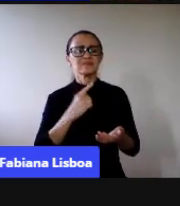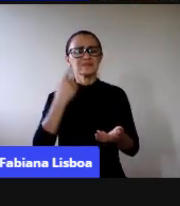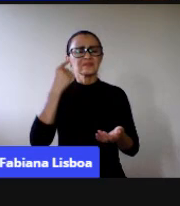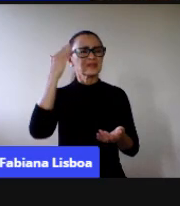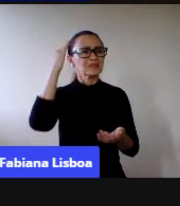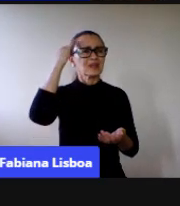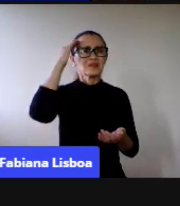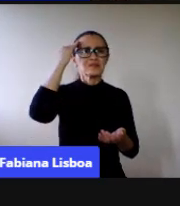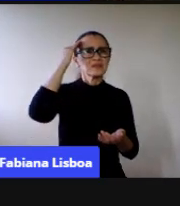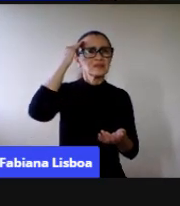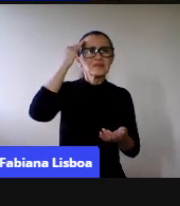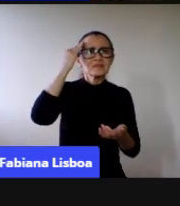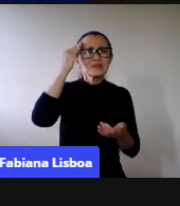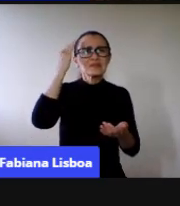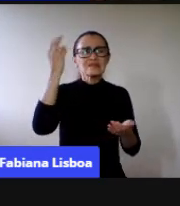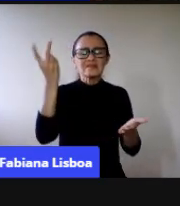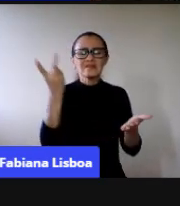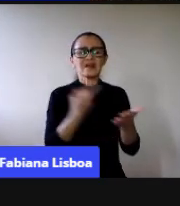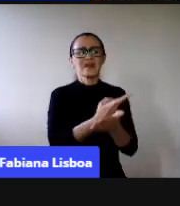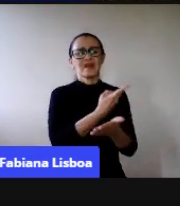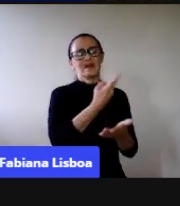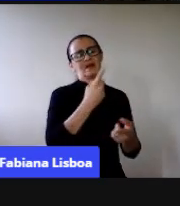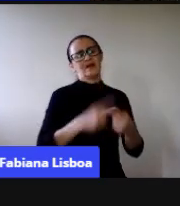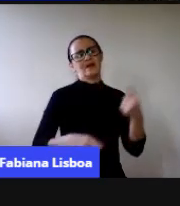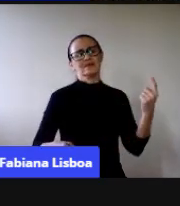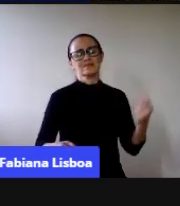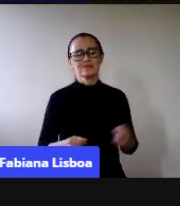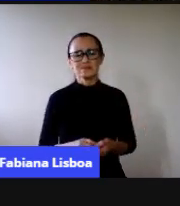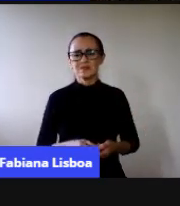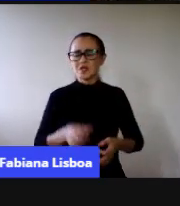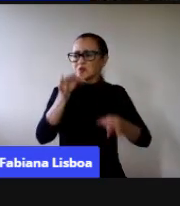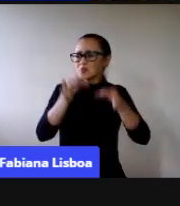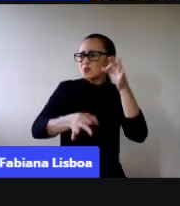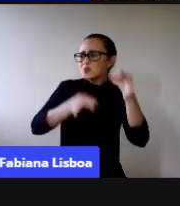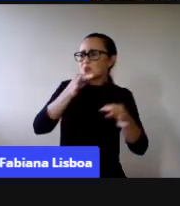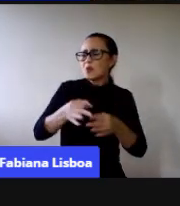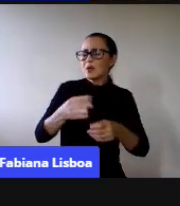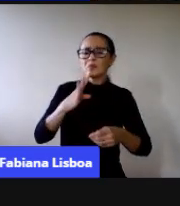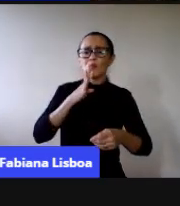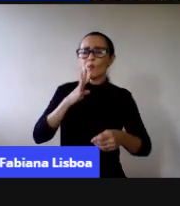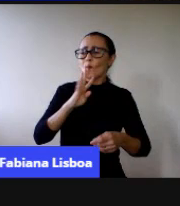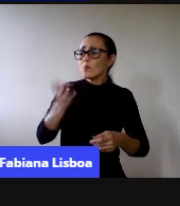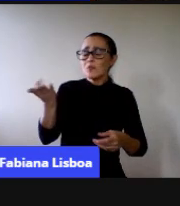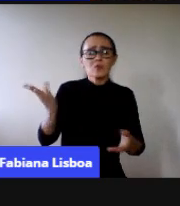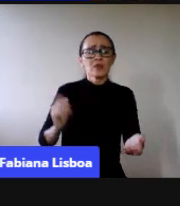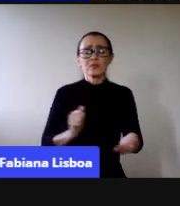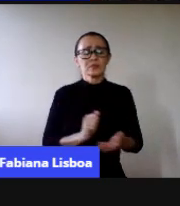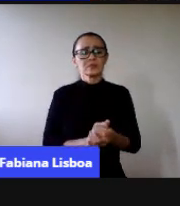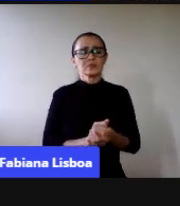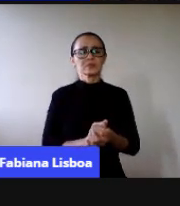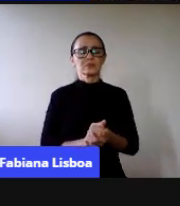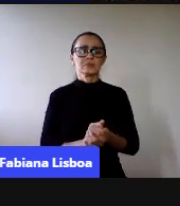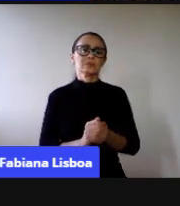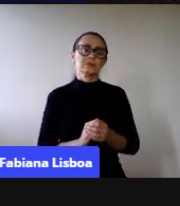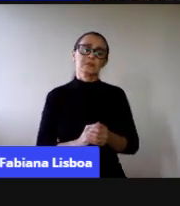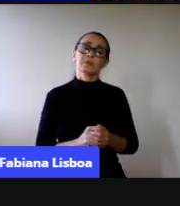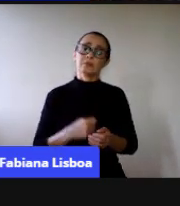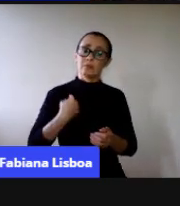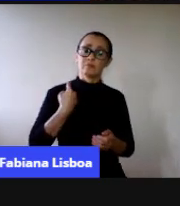né? A gente faz muito julgamento antes de conhecer. Isso eu falo do modo geral, né? Todos nós